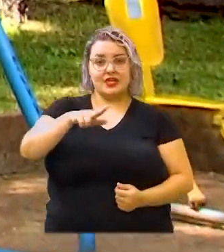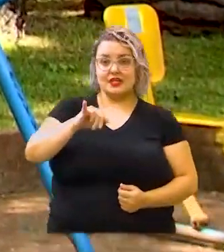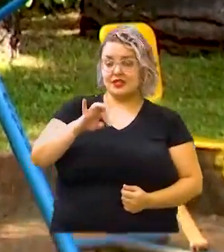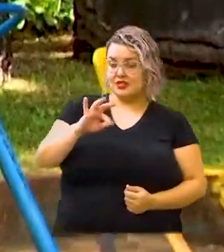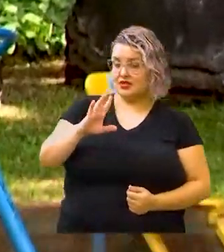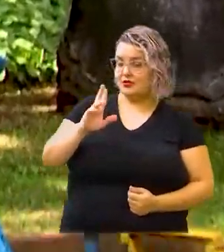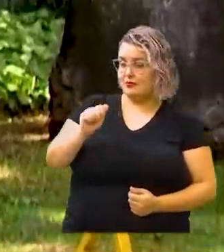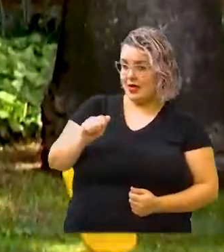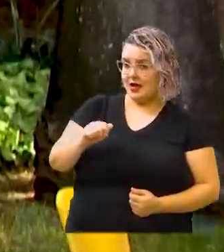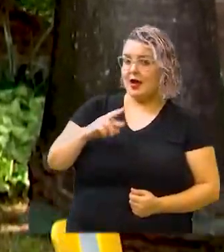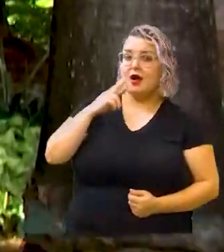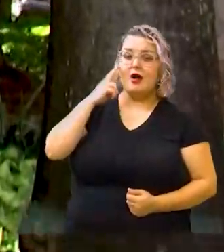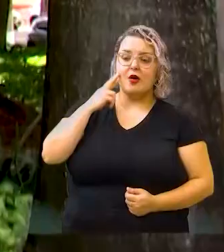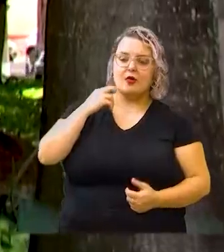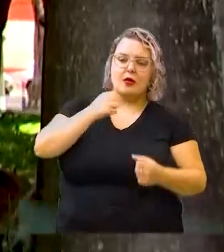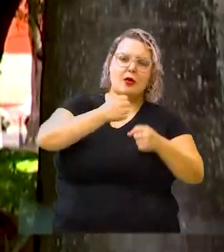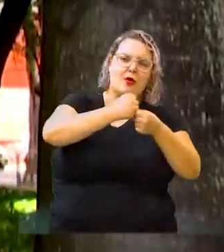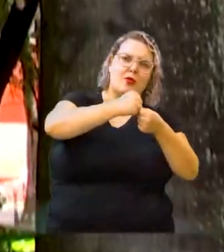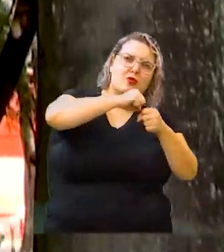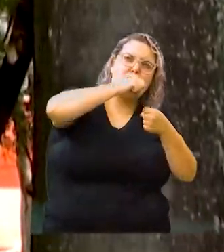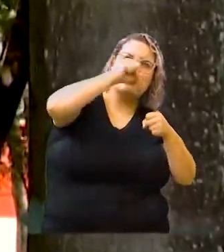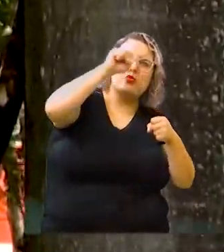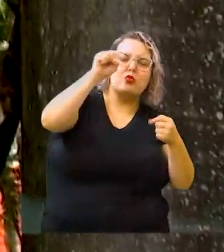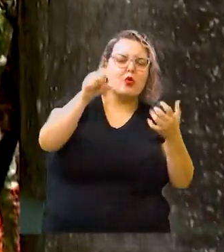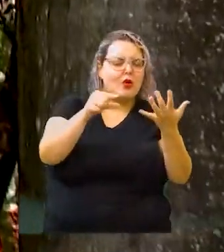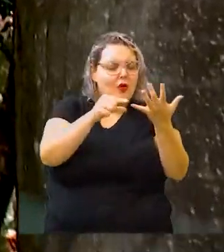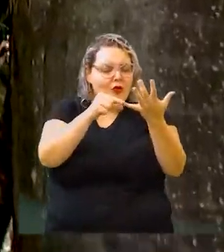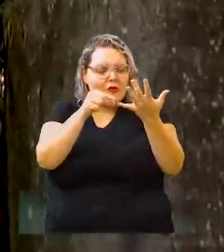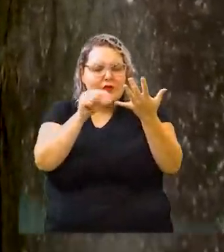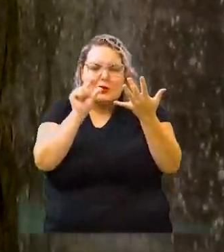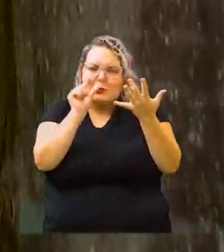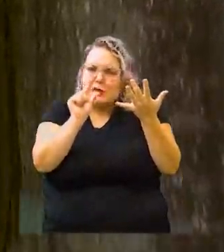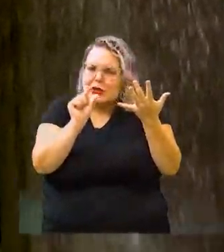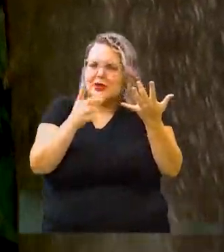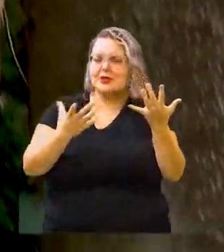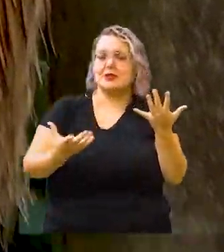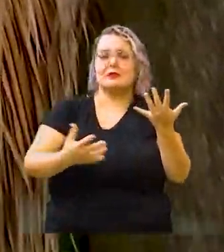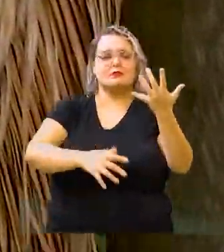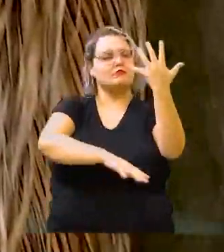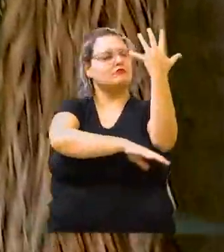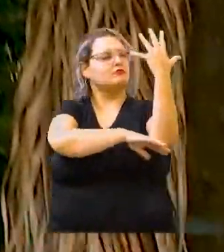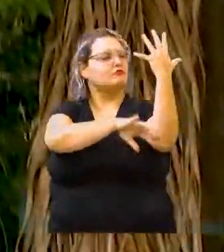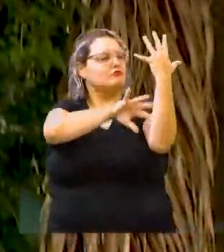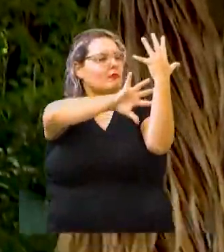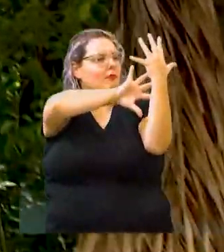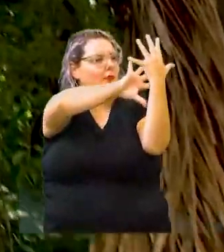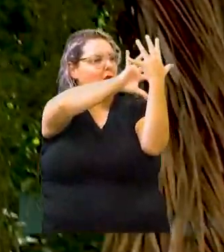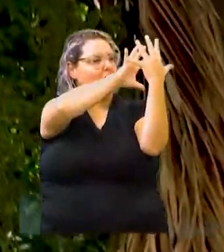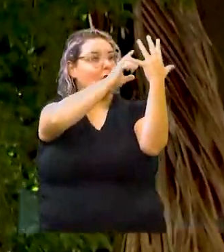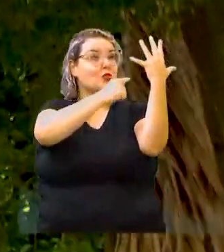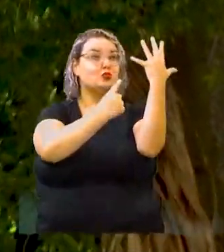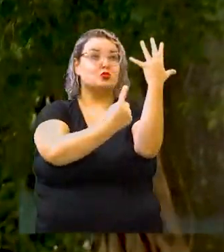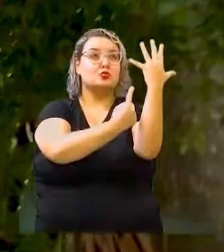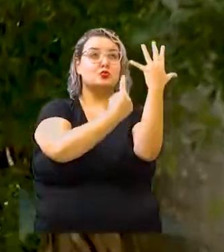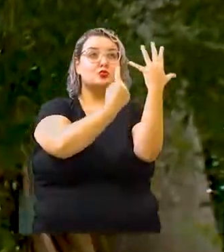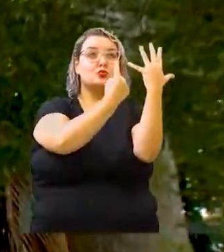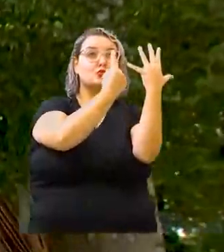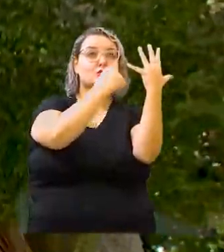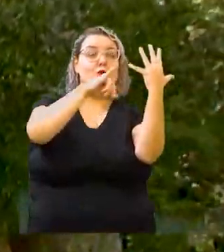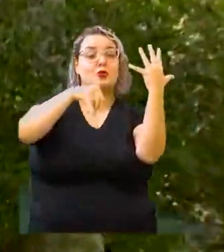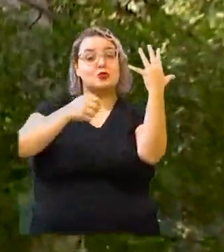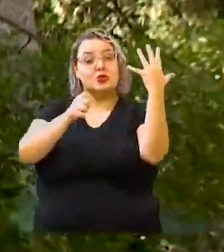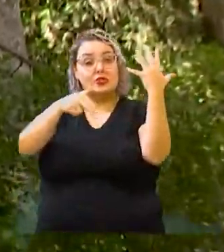rosa, que é essa árvore super alta, de folhas bem pequenininhas e uma copa muito alta.